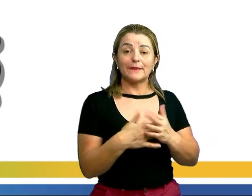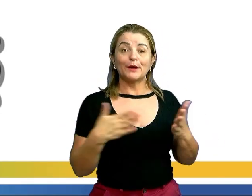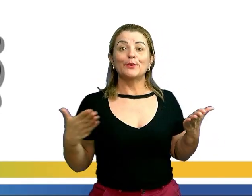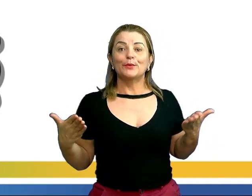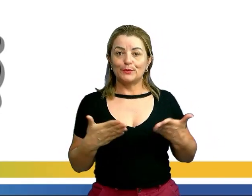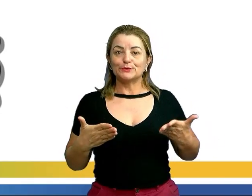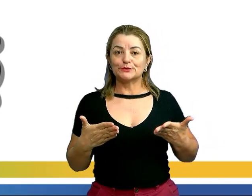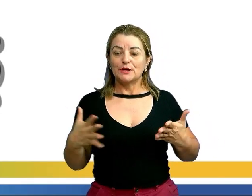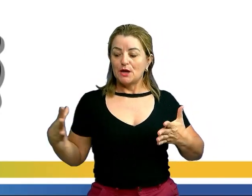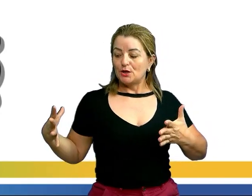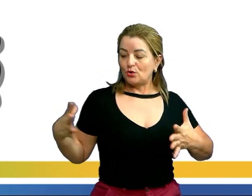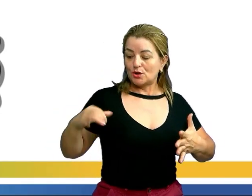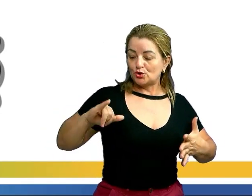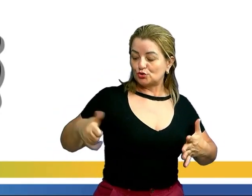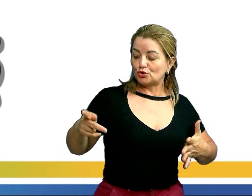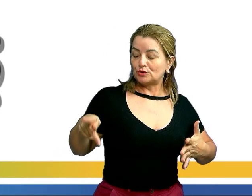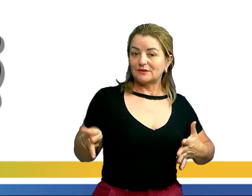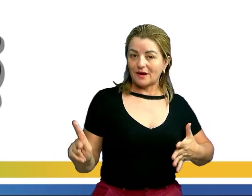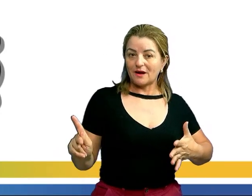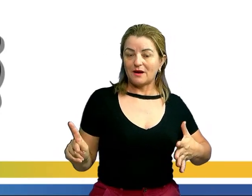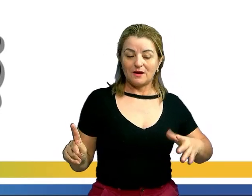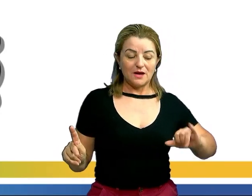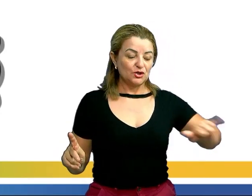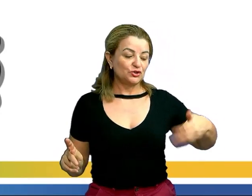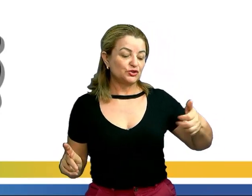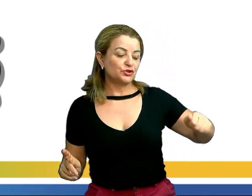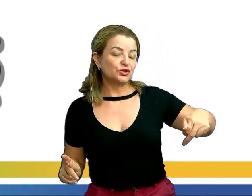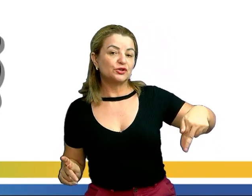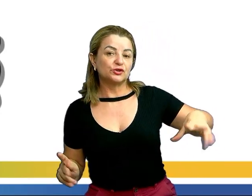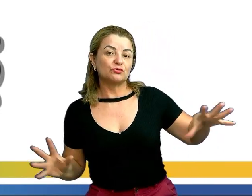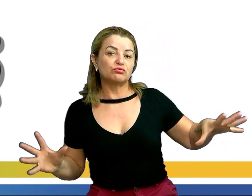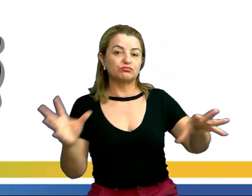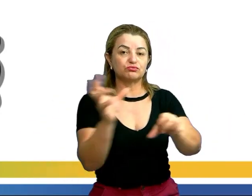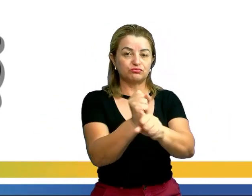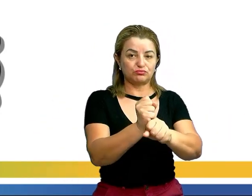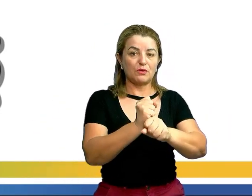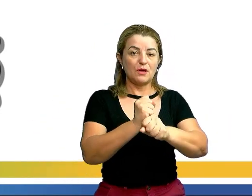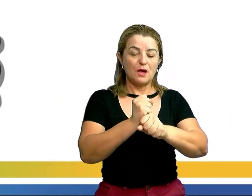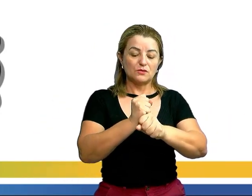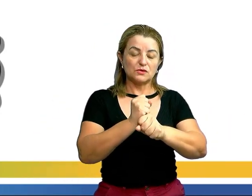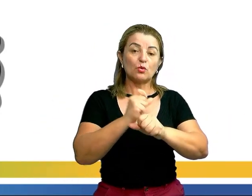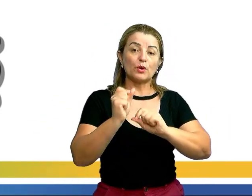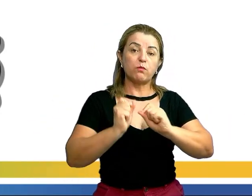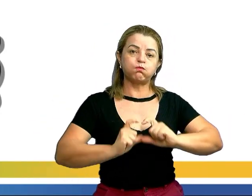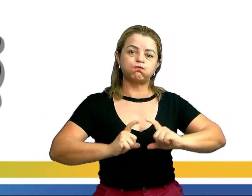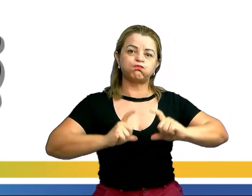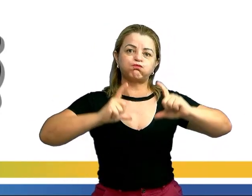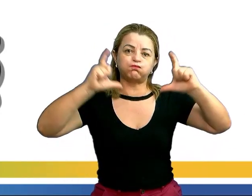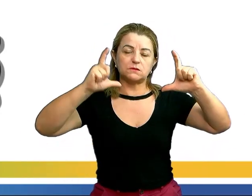já tinham deixado, que era a nossa dívida externa, e que só aumentou, e só aumenta a cada ano. Então, vamos lá.